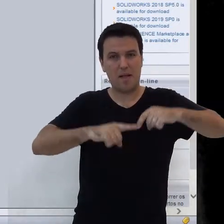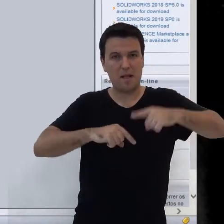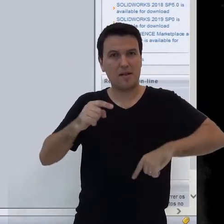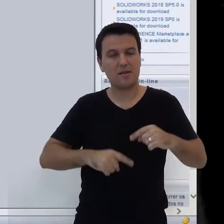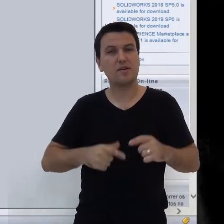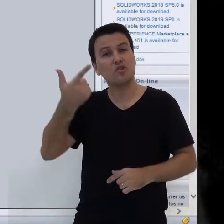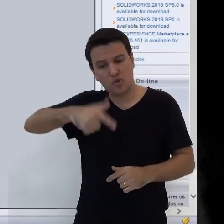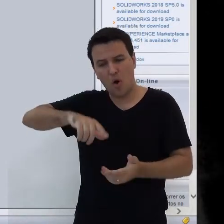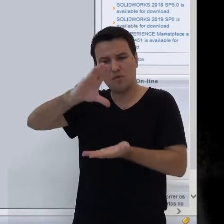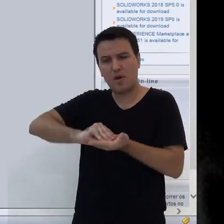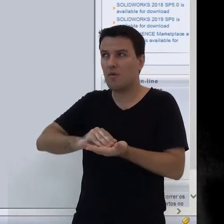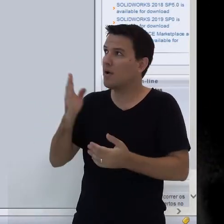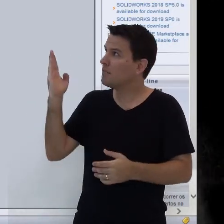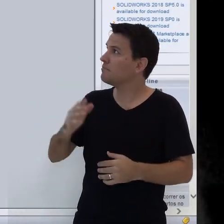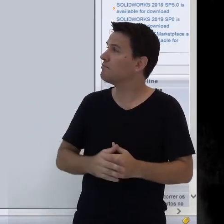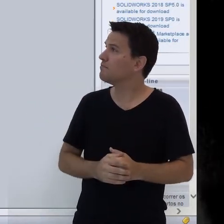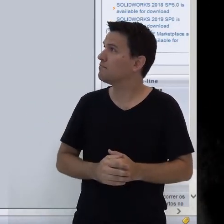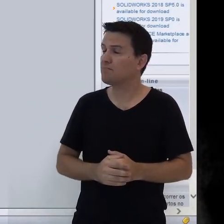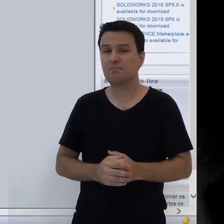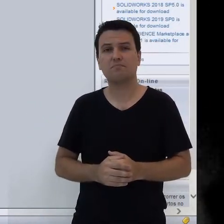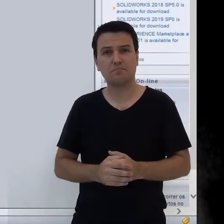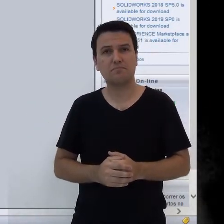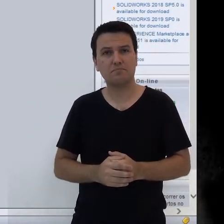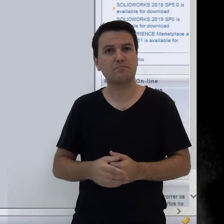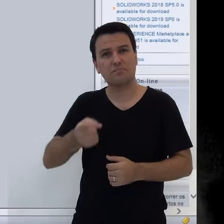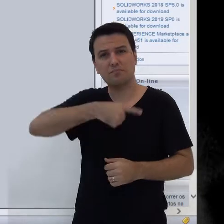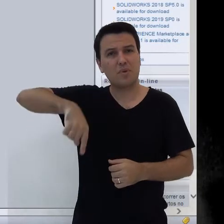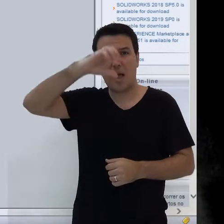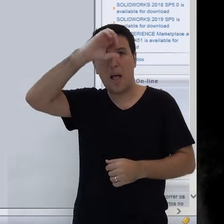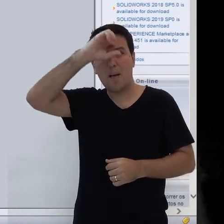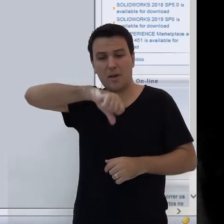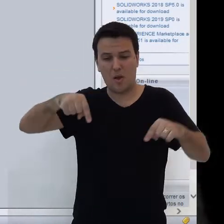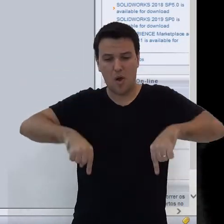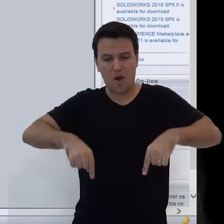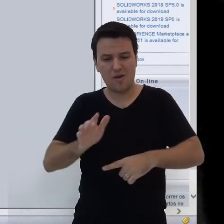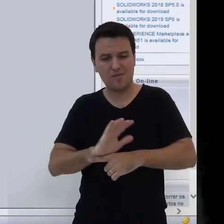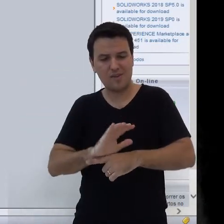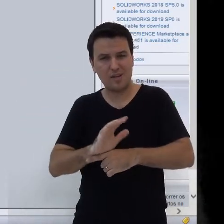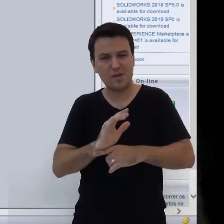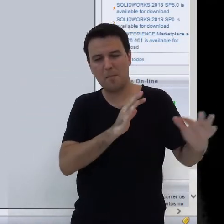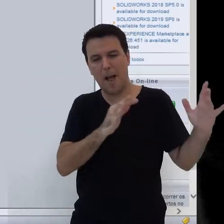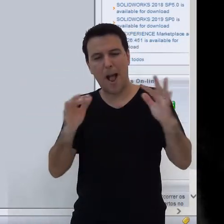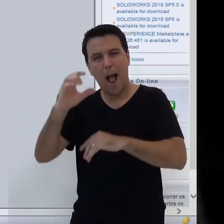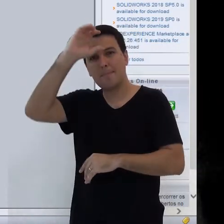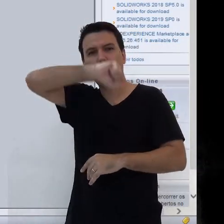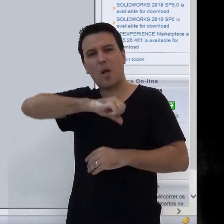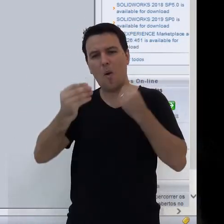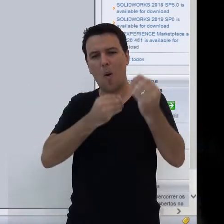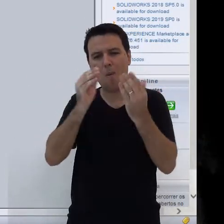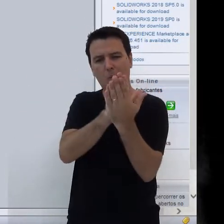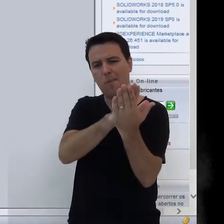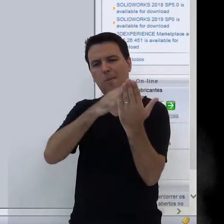De novo, clico em salvar. E é isso que nós aprendemos nesse vídeo de hoje. Fazer um sólido de